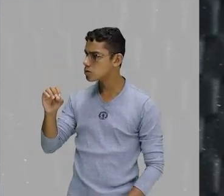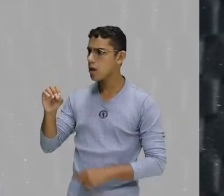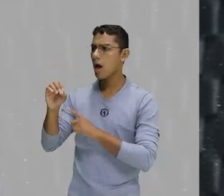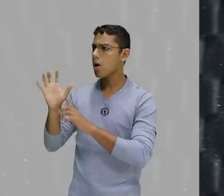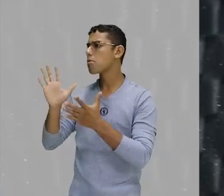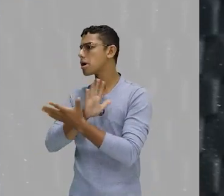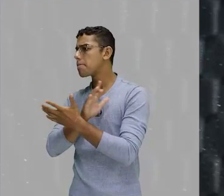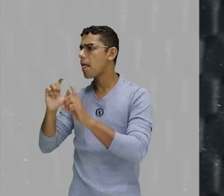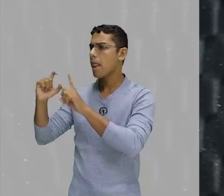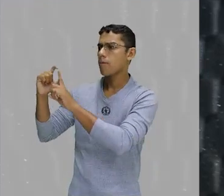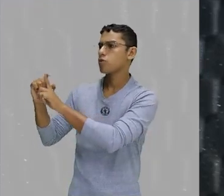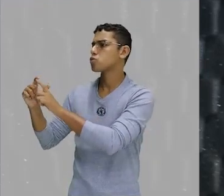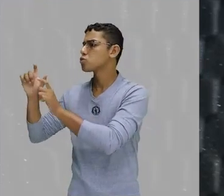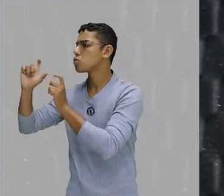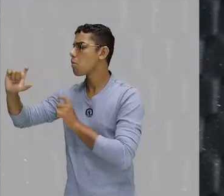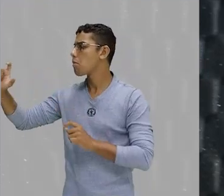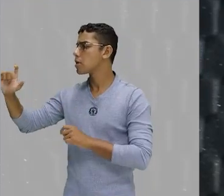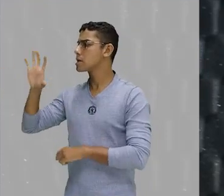língua portuguesa?